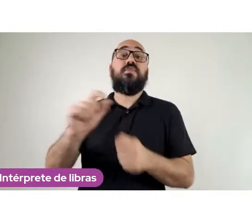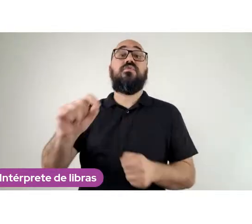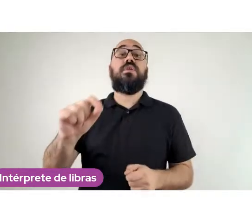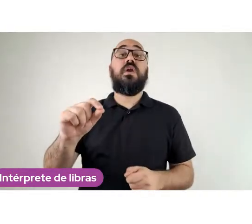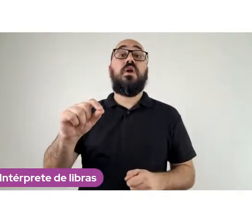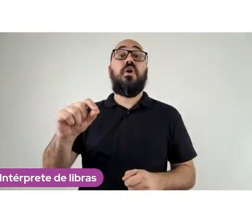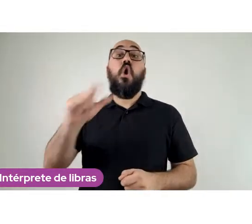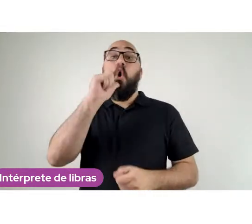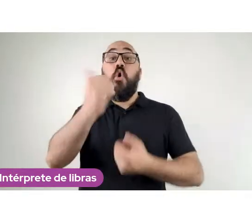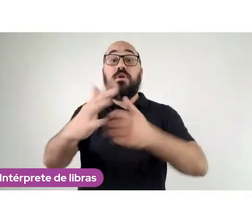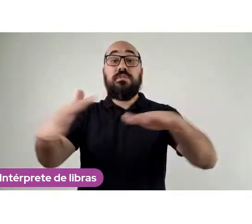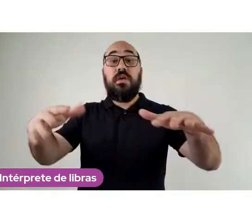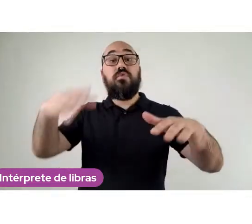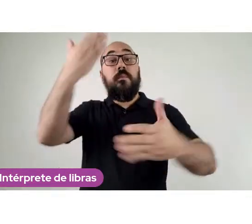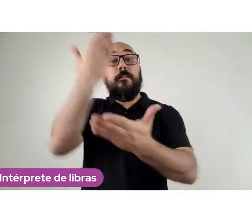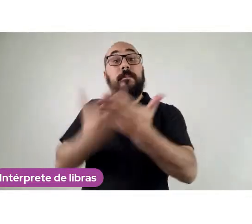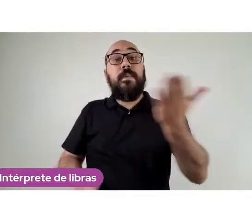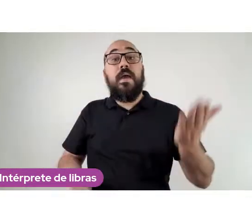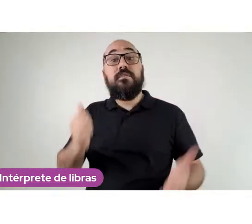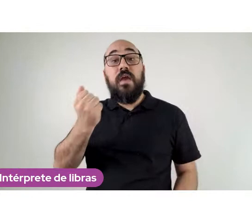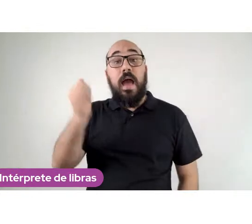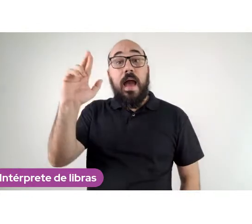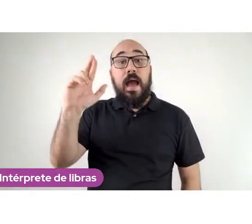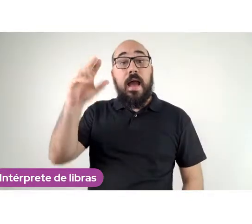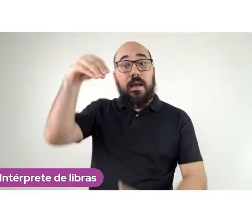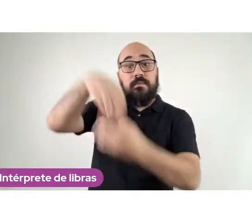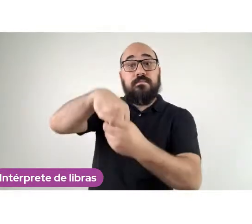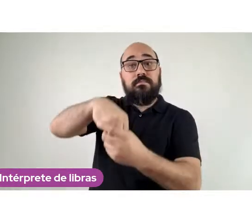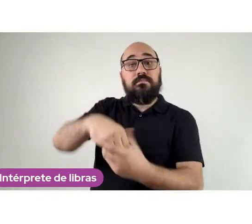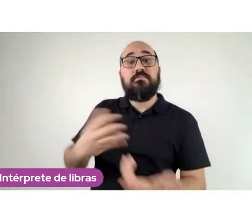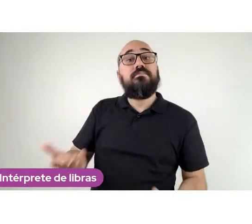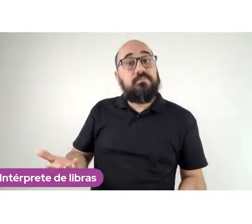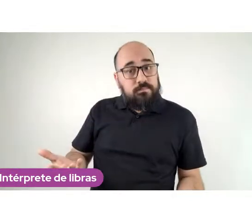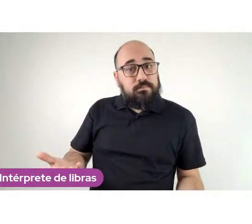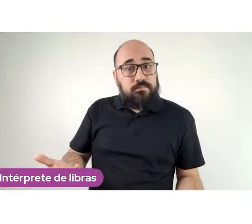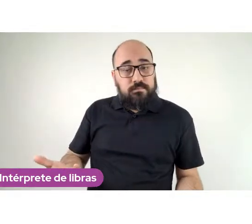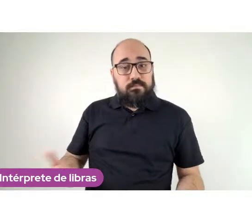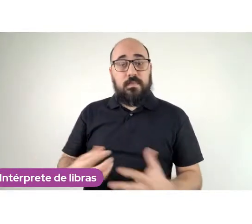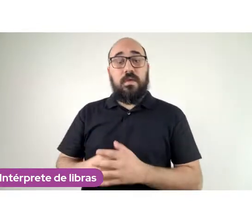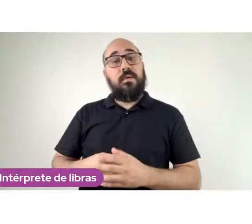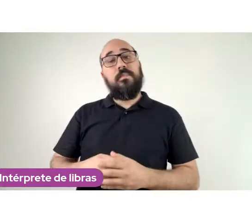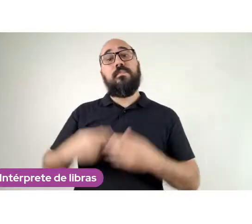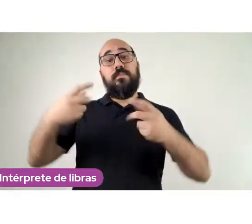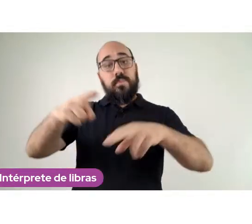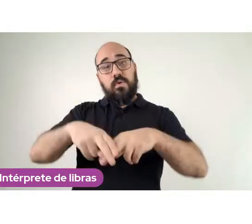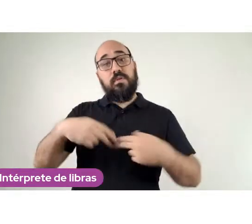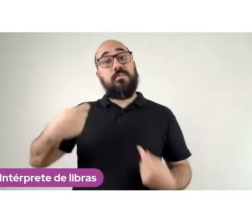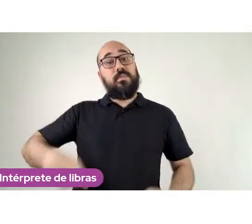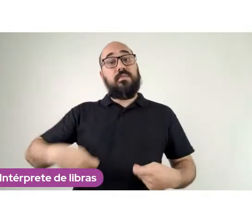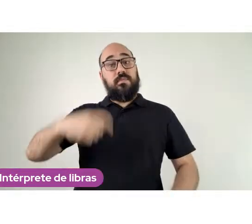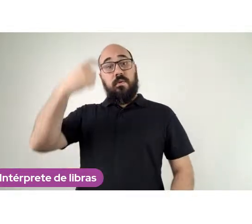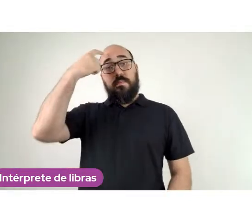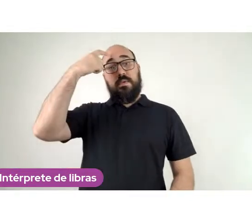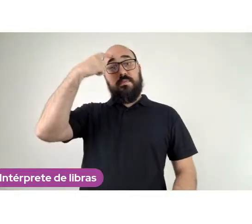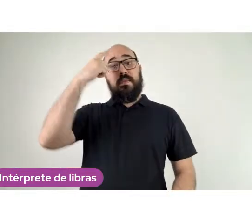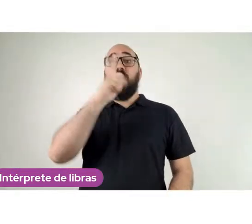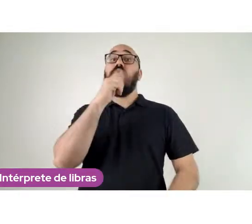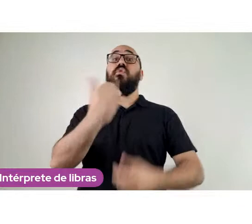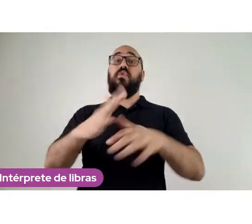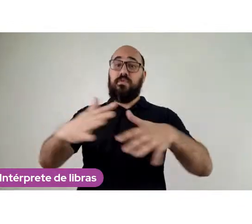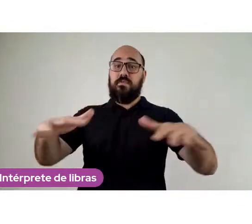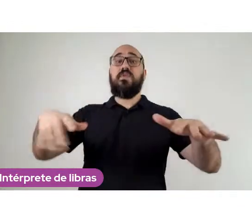perca o oxigênio. Então, é muito importante pensar no oceano como uma das soluções também para